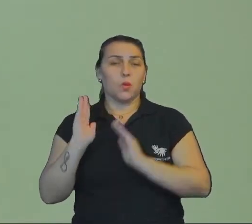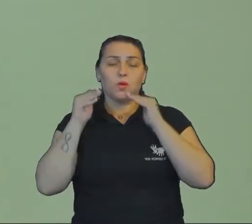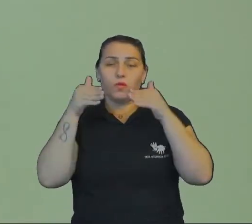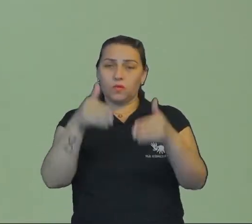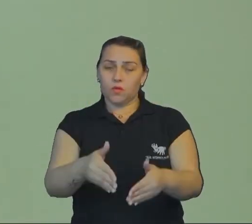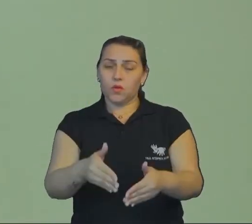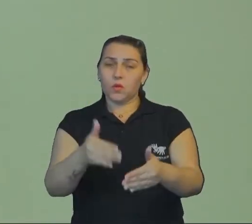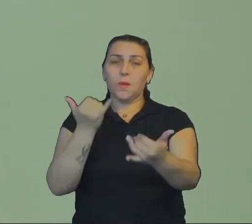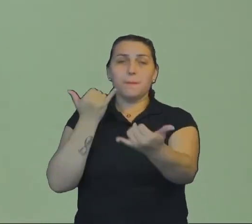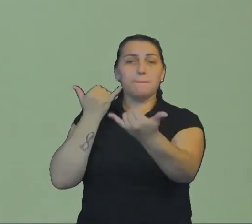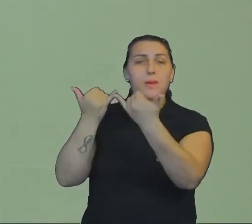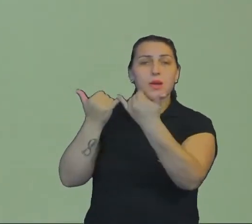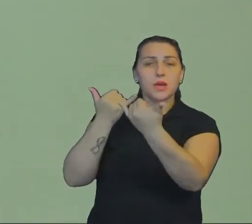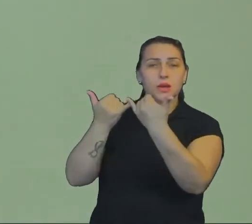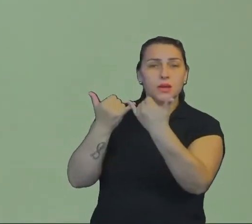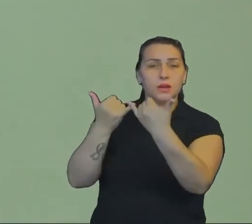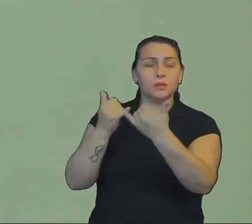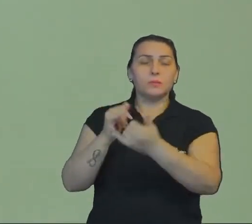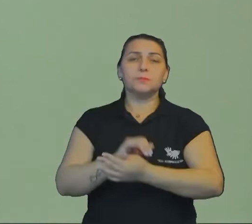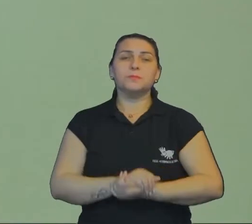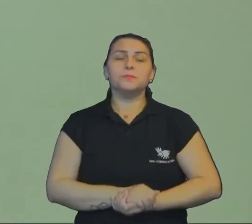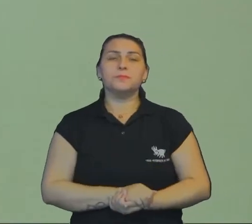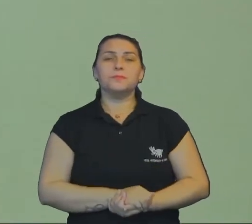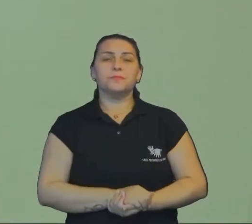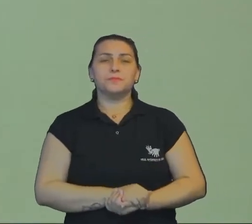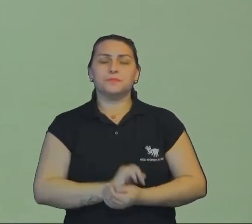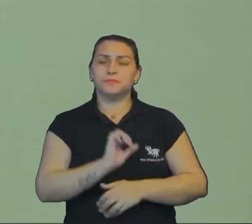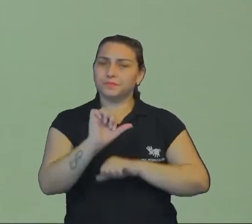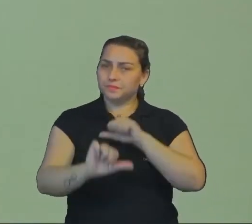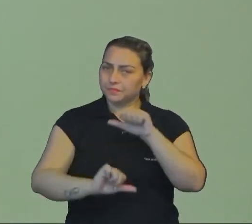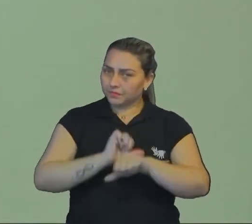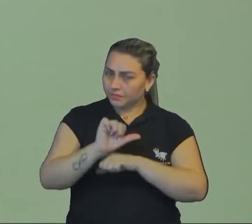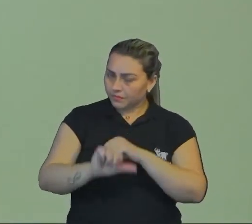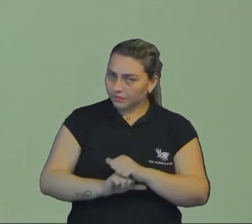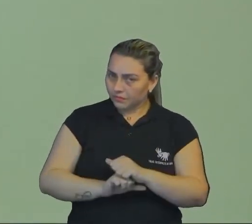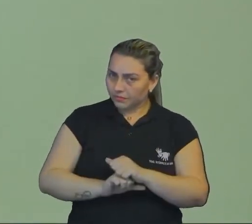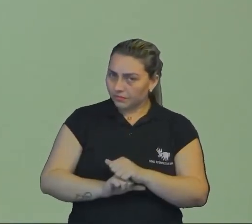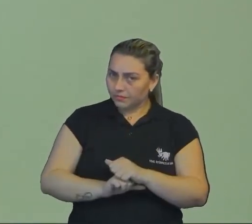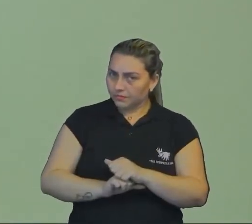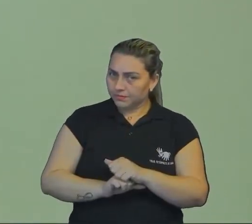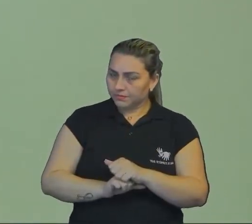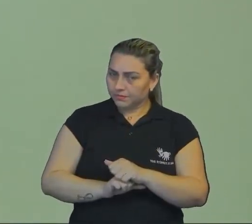o IBGE. E aí, pessoal, mudou?